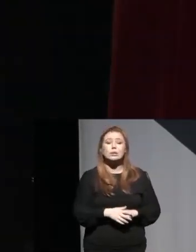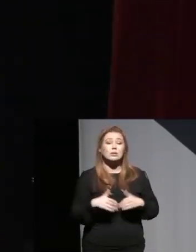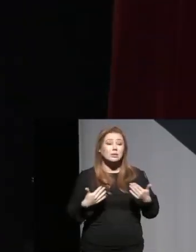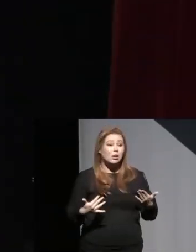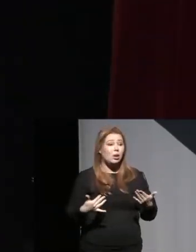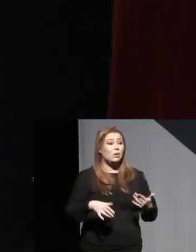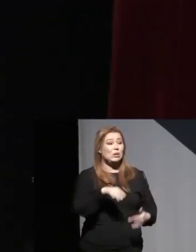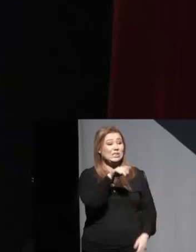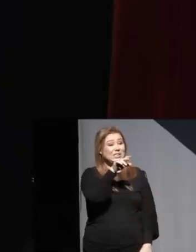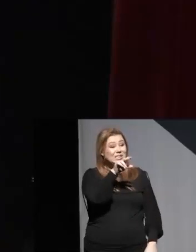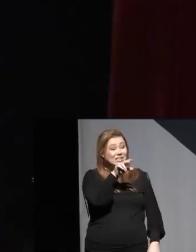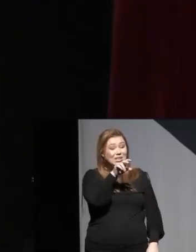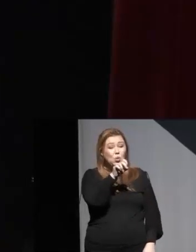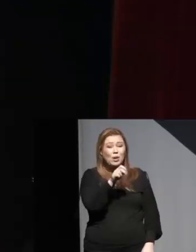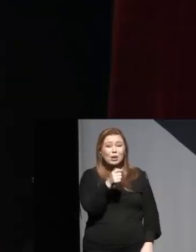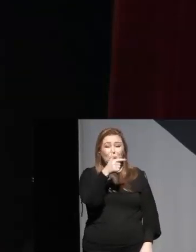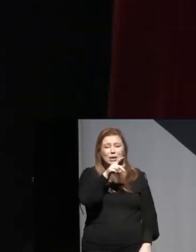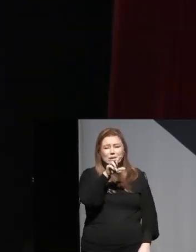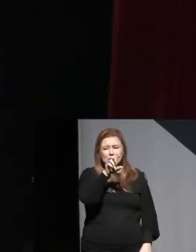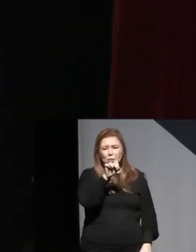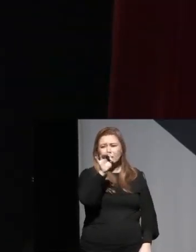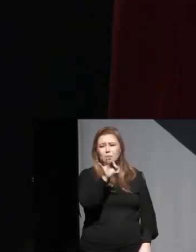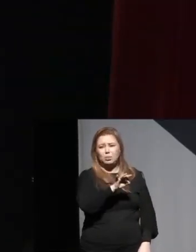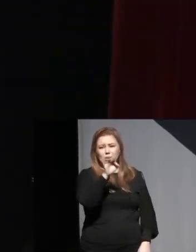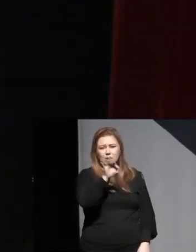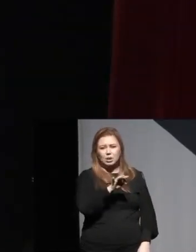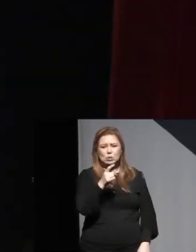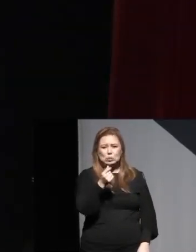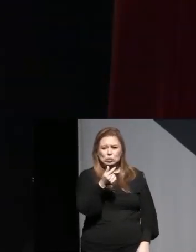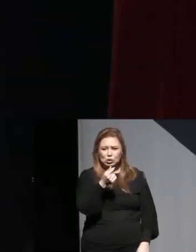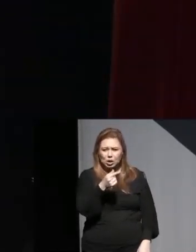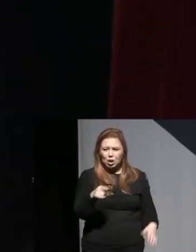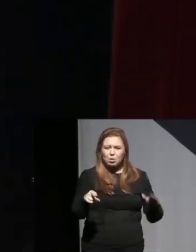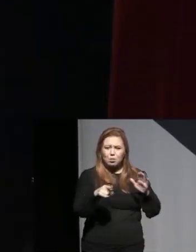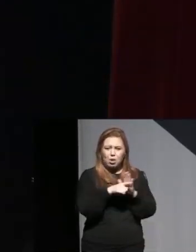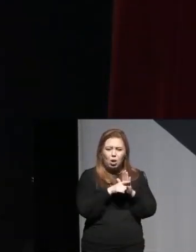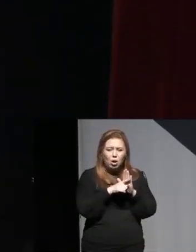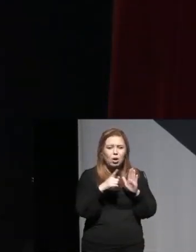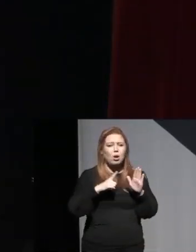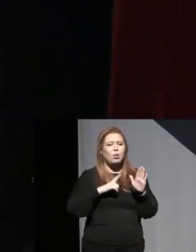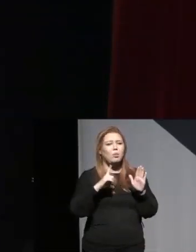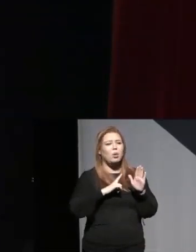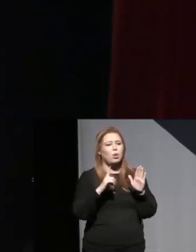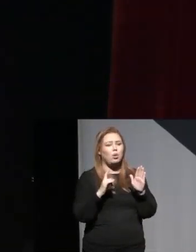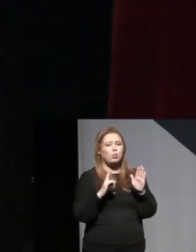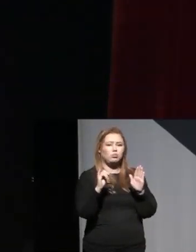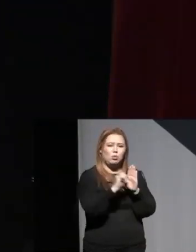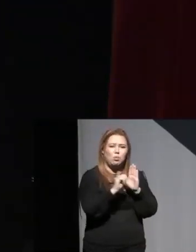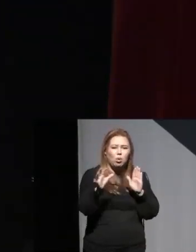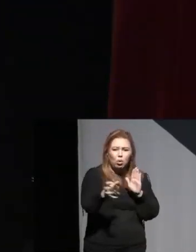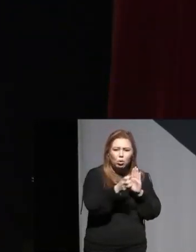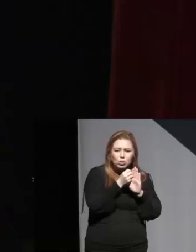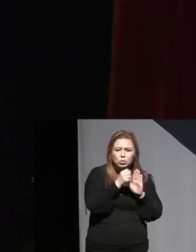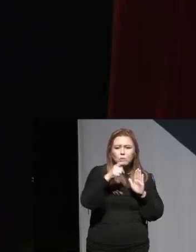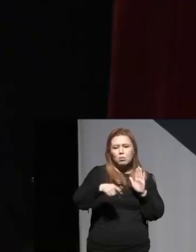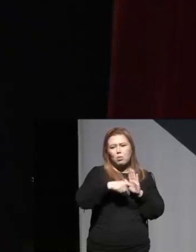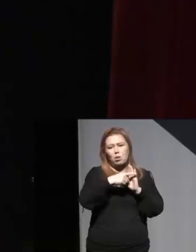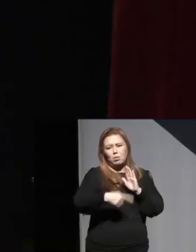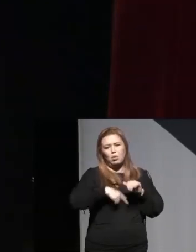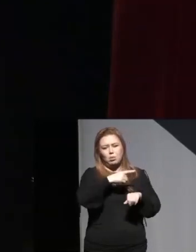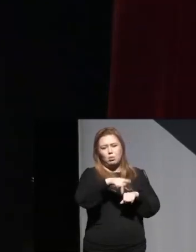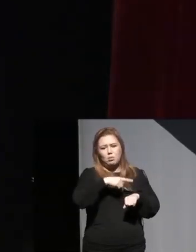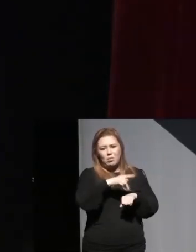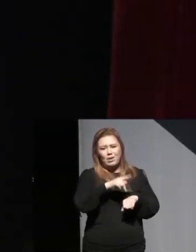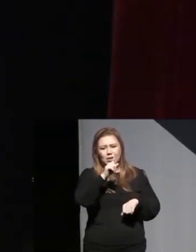de toda a receita da União para o ano de 2024, a previsão é que seja de